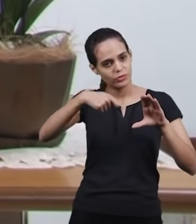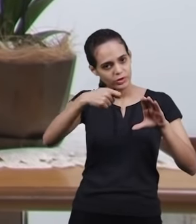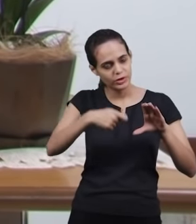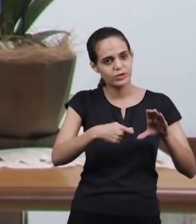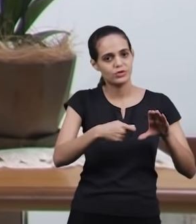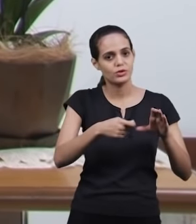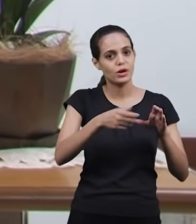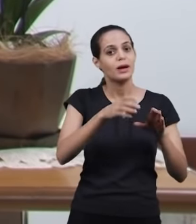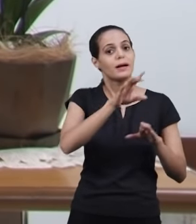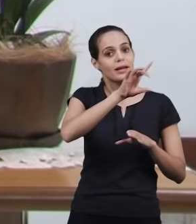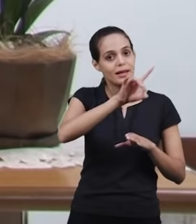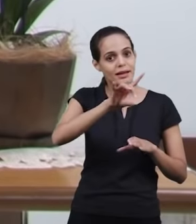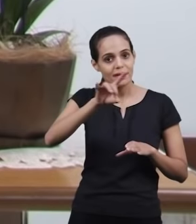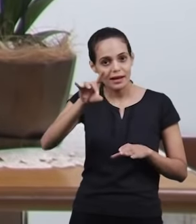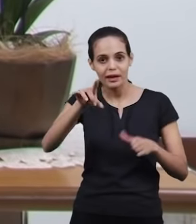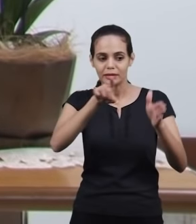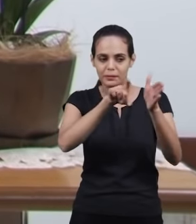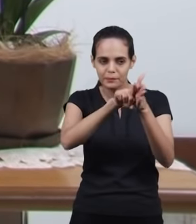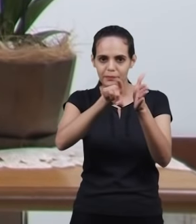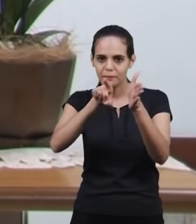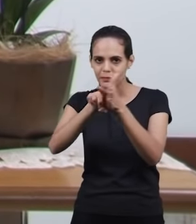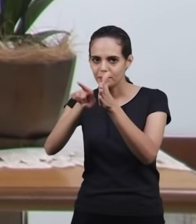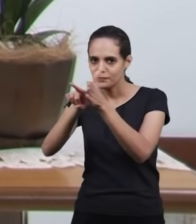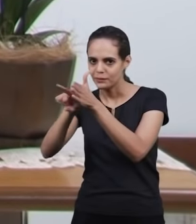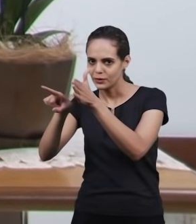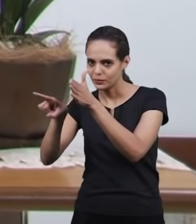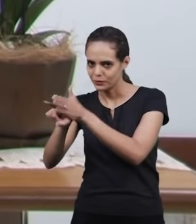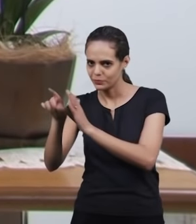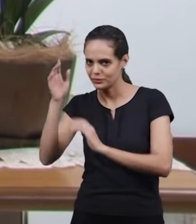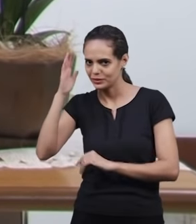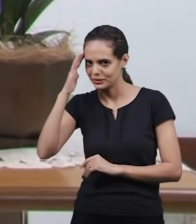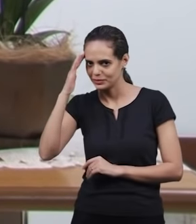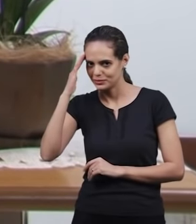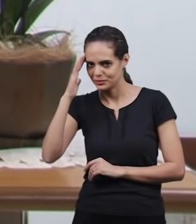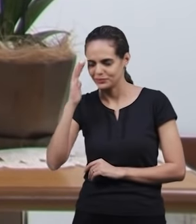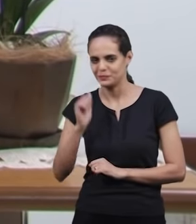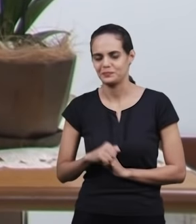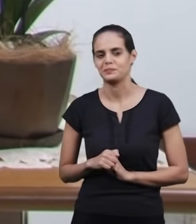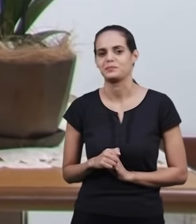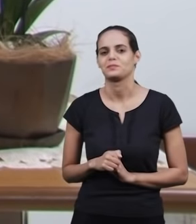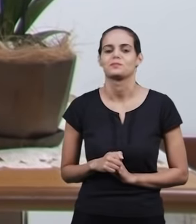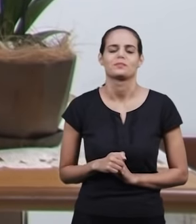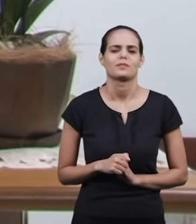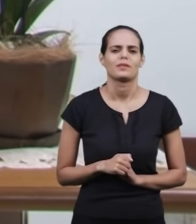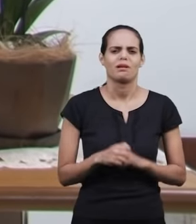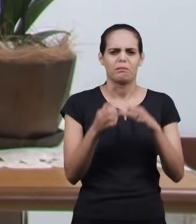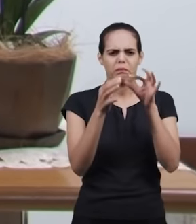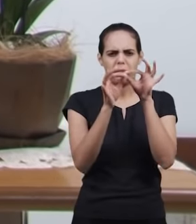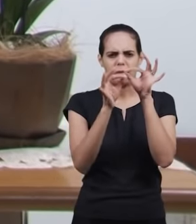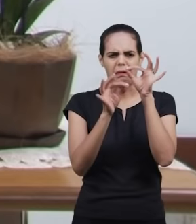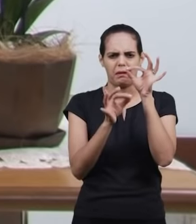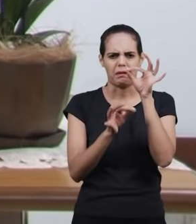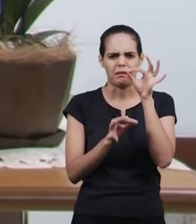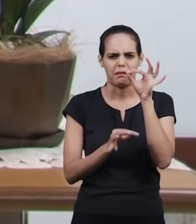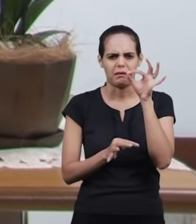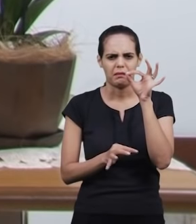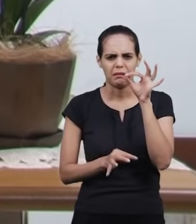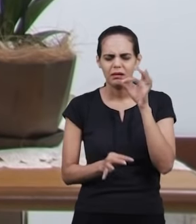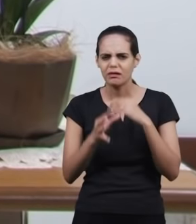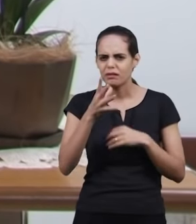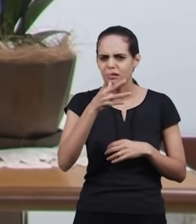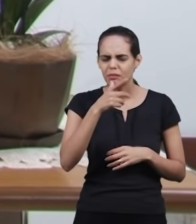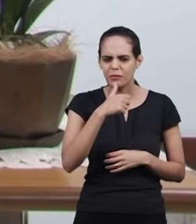para cada resposta. Isso se você for responder a mais de uma pergunta. Vamos evitar enviar um vídeo com